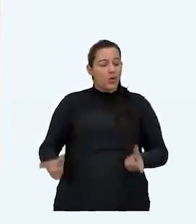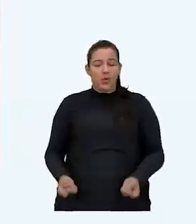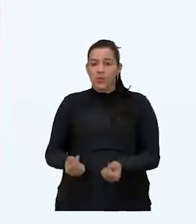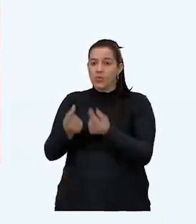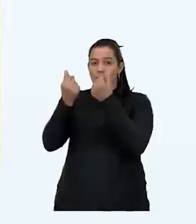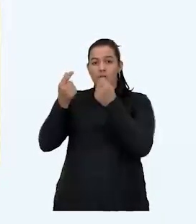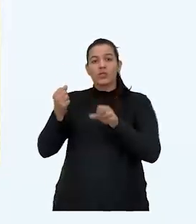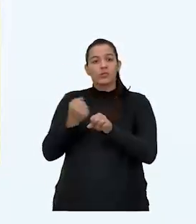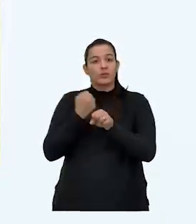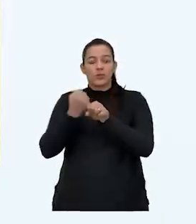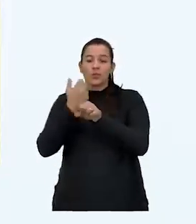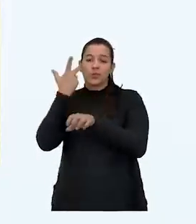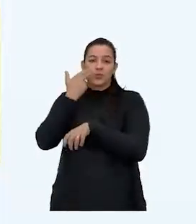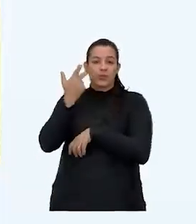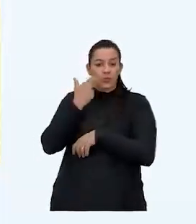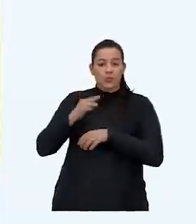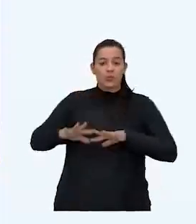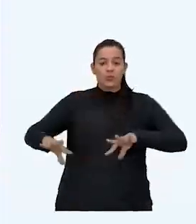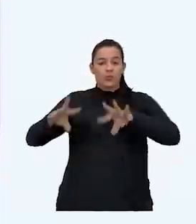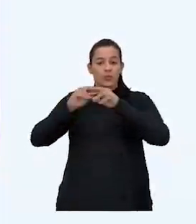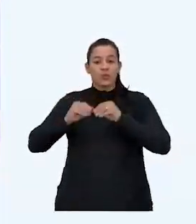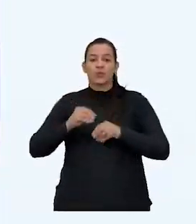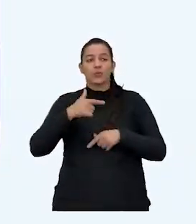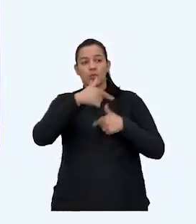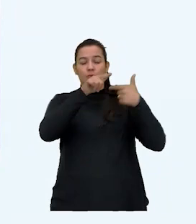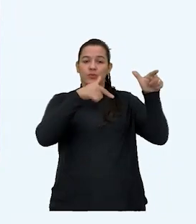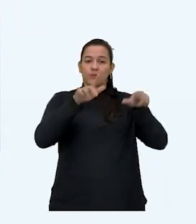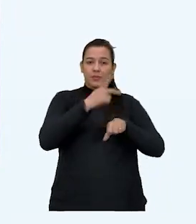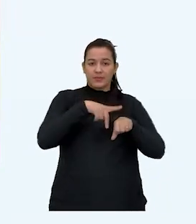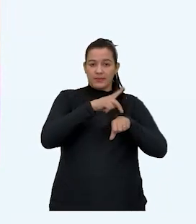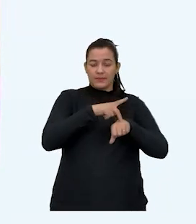de recursos naturais para os países ricos.